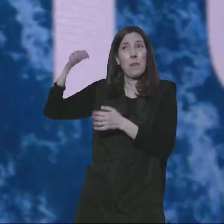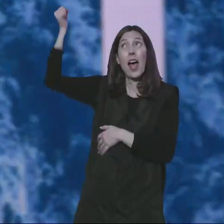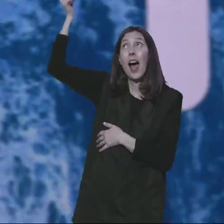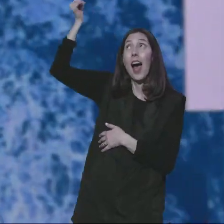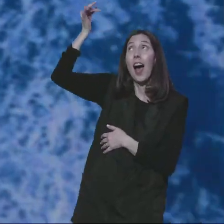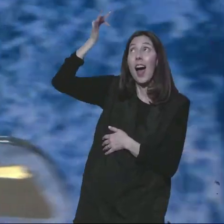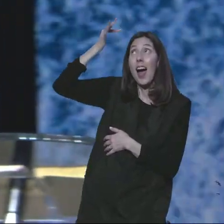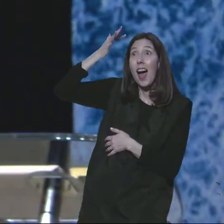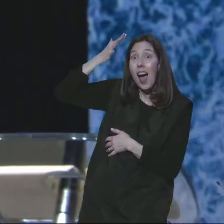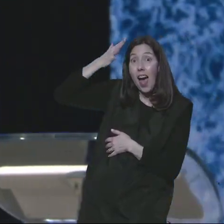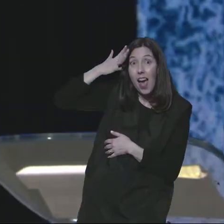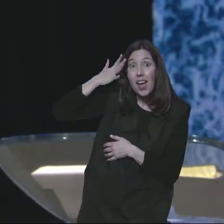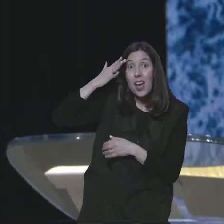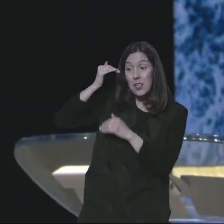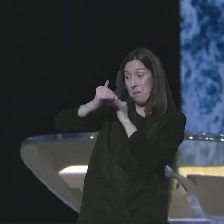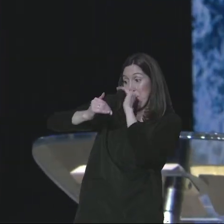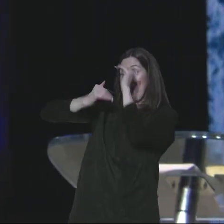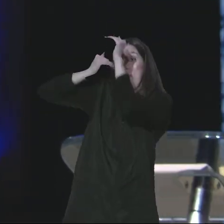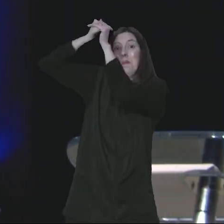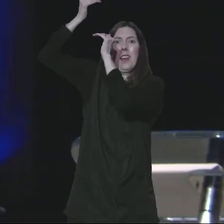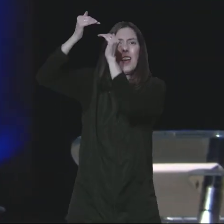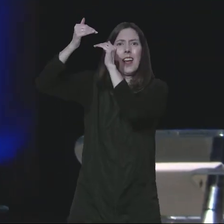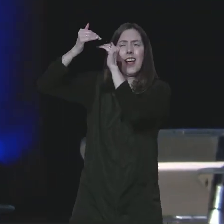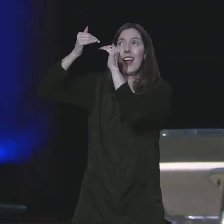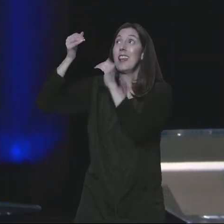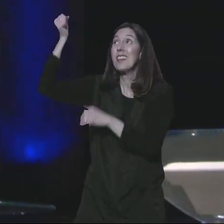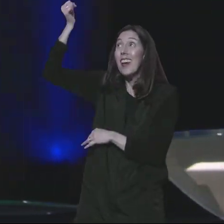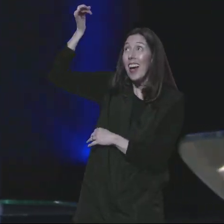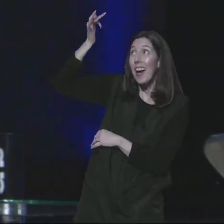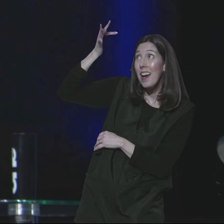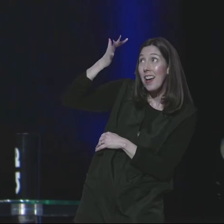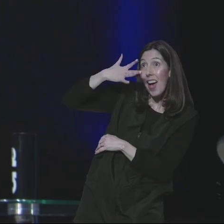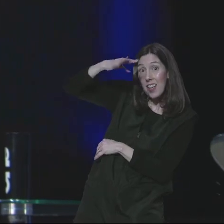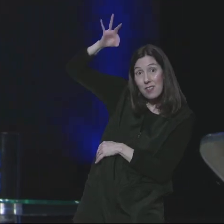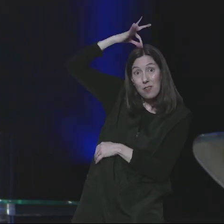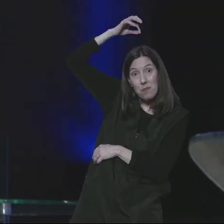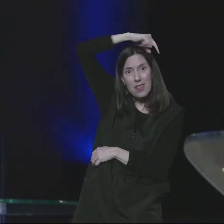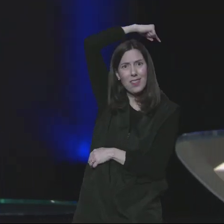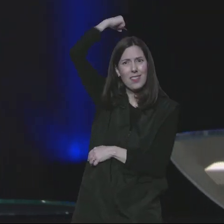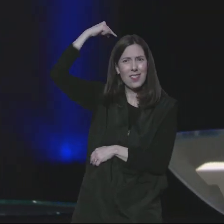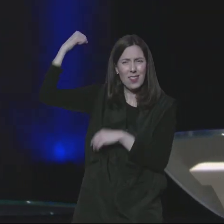te faz ir além. É uma energia que o Espírito Santo te dá.